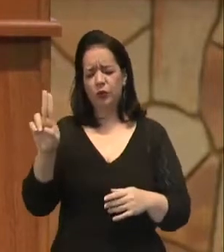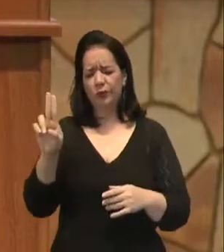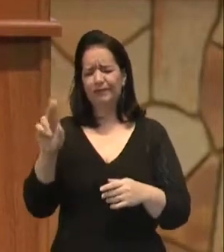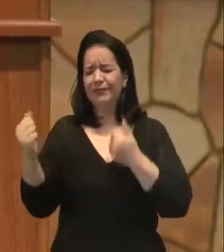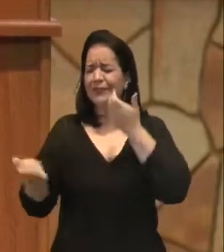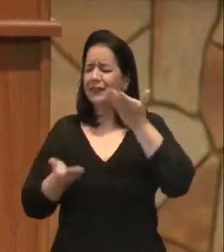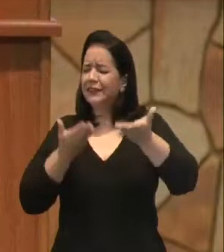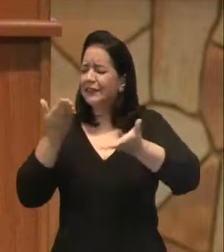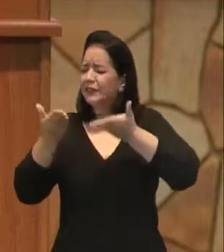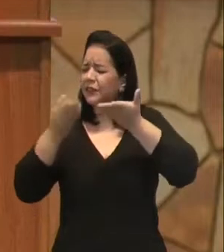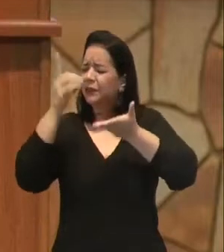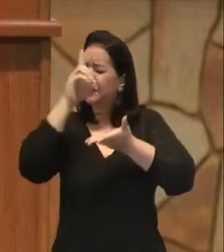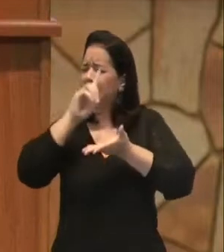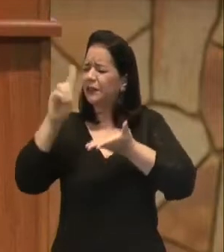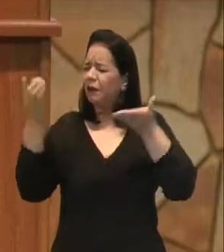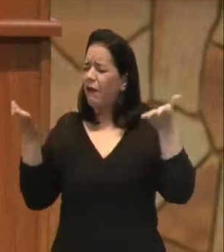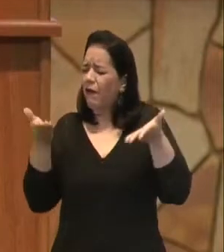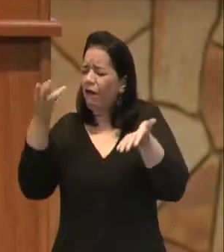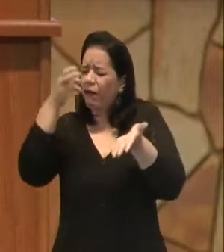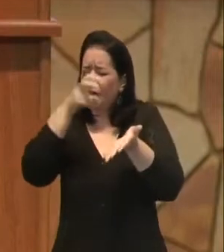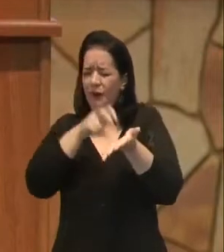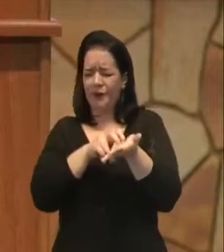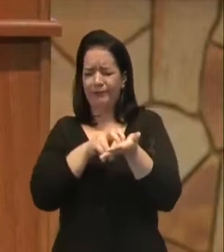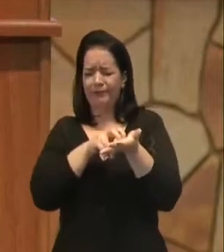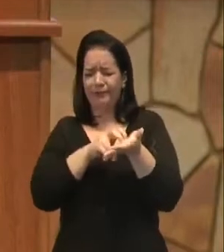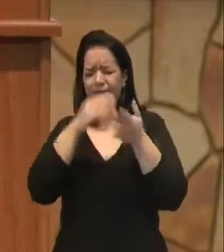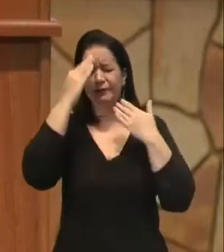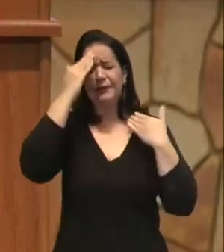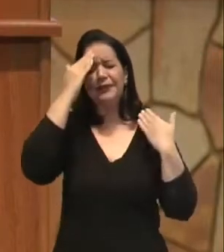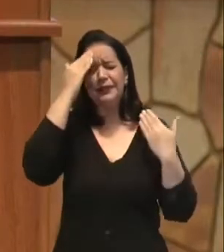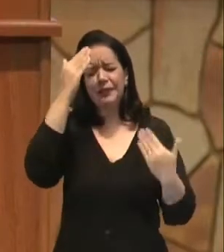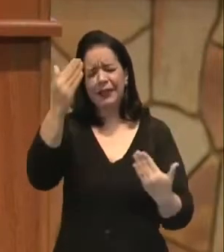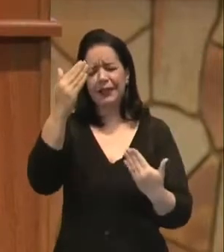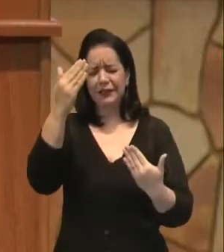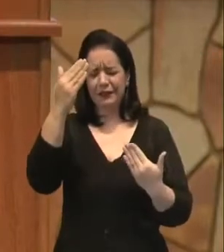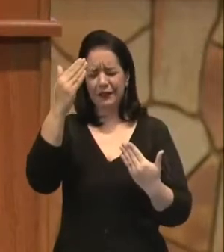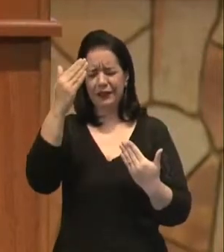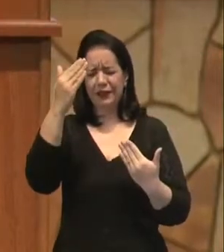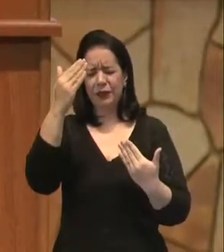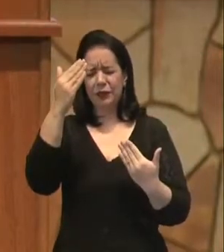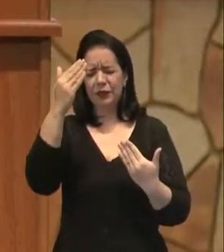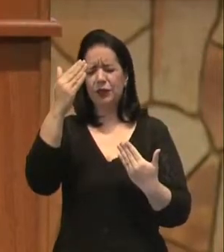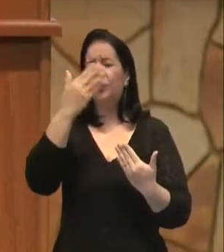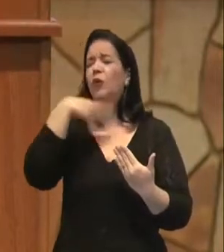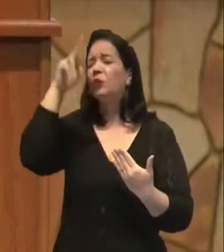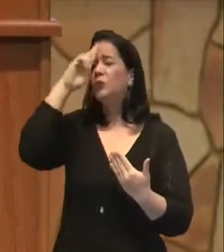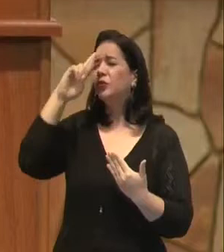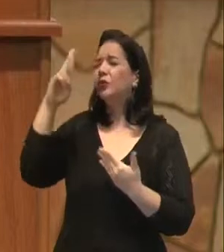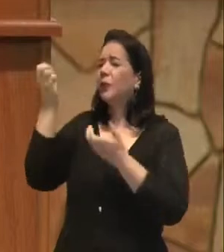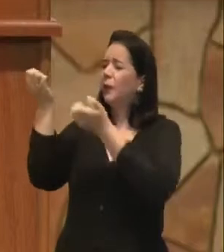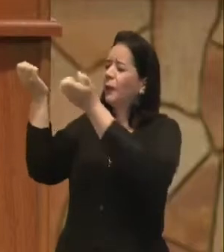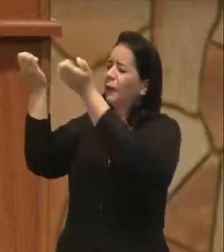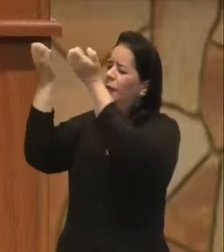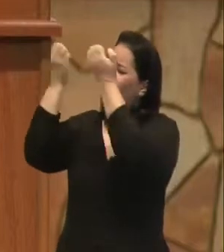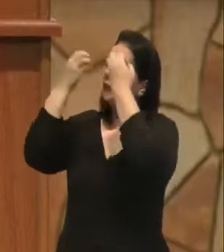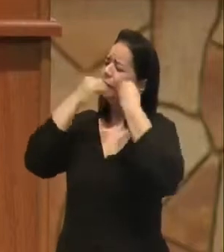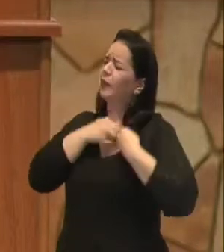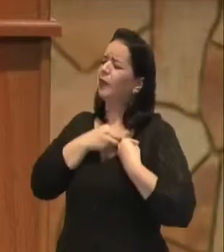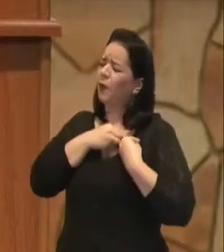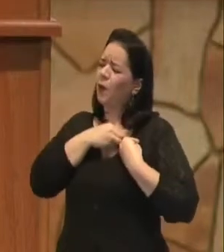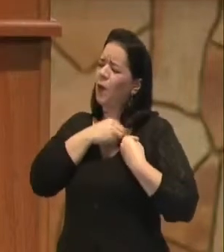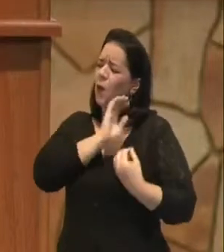manhã, te agradecemos, ó Deus, porque o Senhor nos deu um coração disposto para te buscar nesse